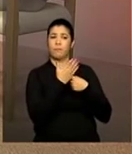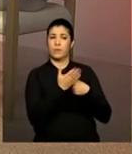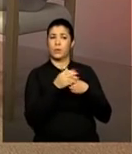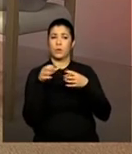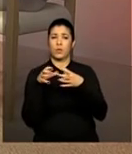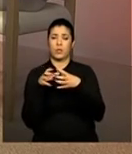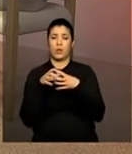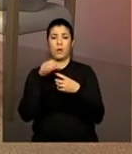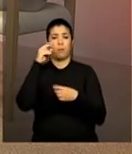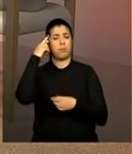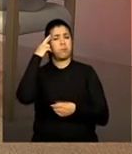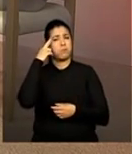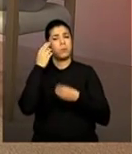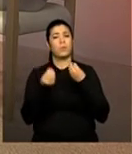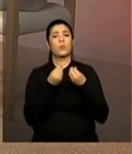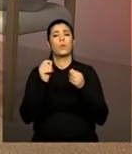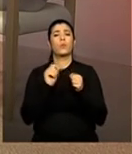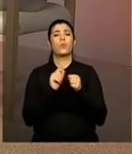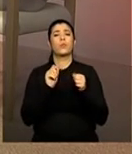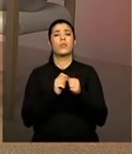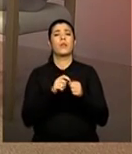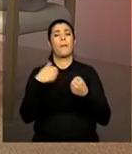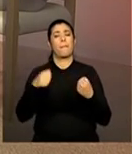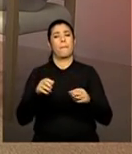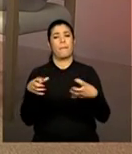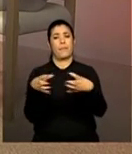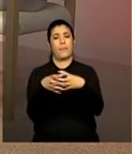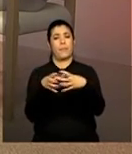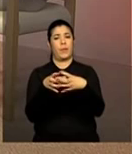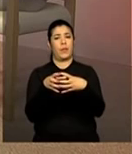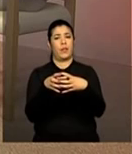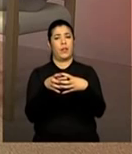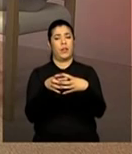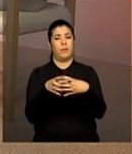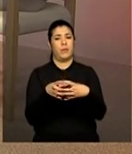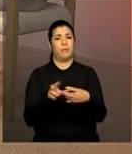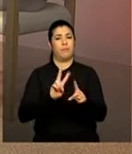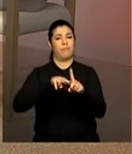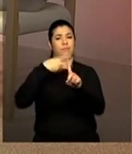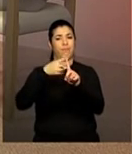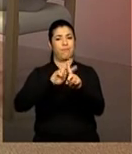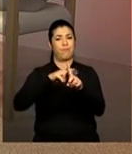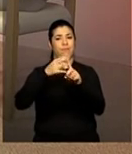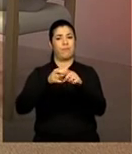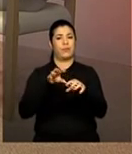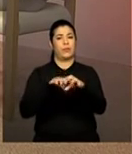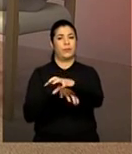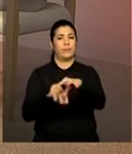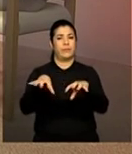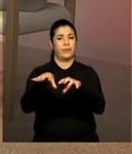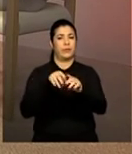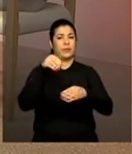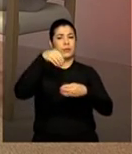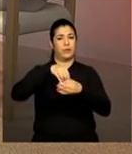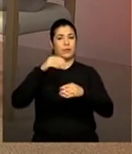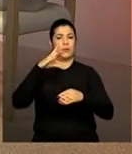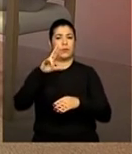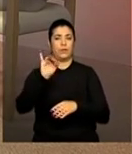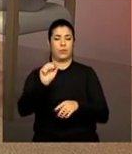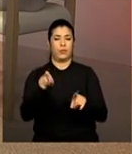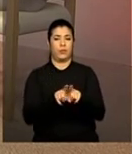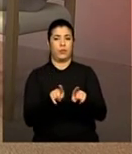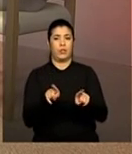necessidade de pensarmos equipes adicionais também para esses Cis né E também as áreas de